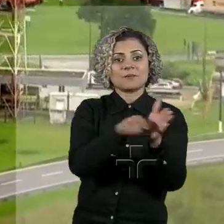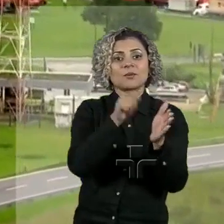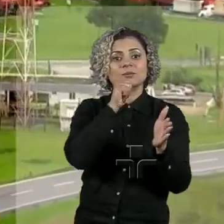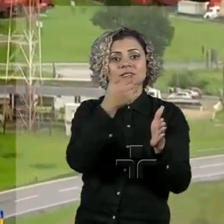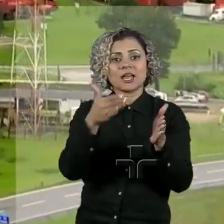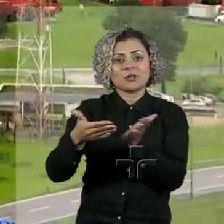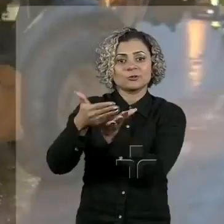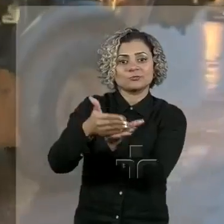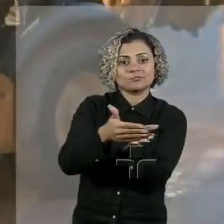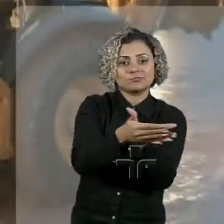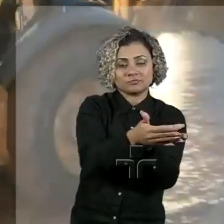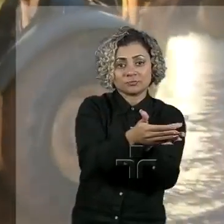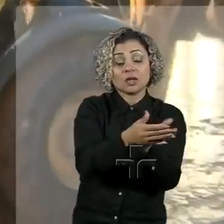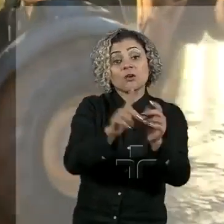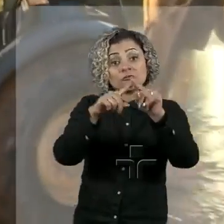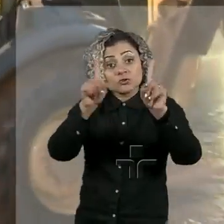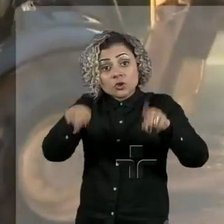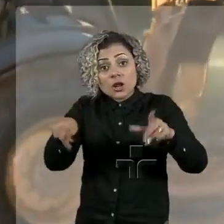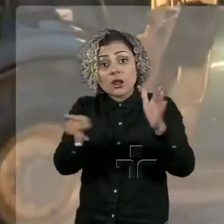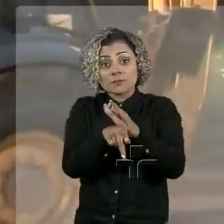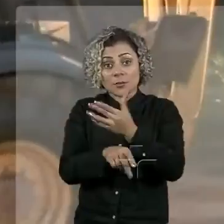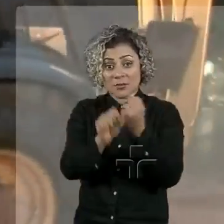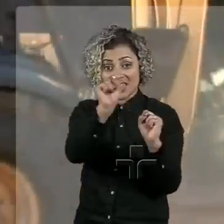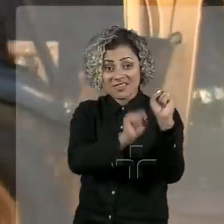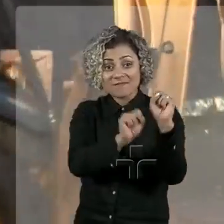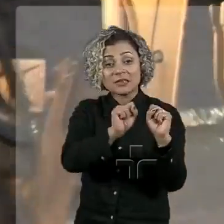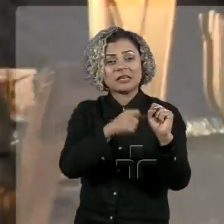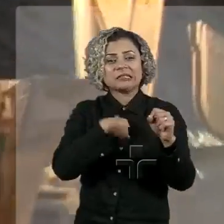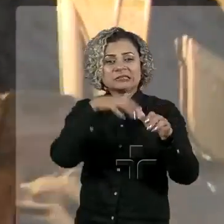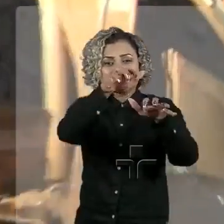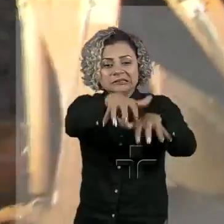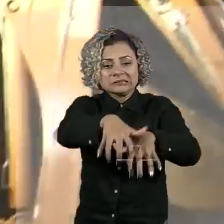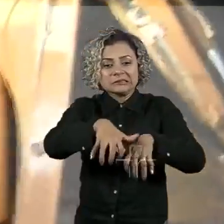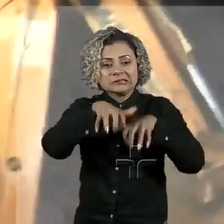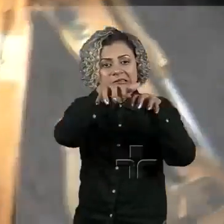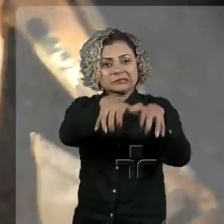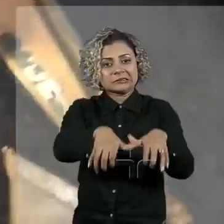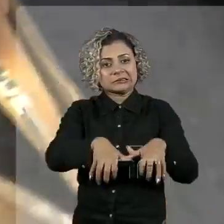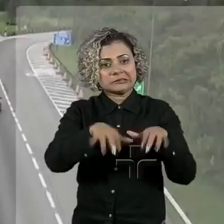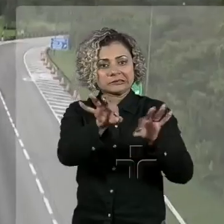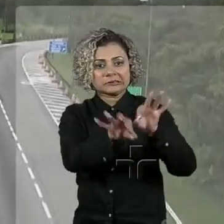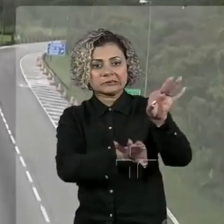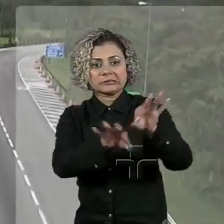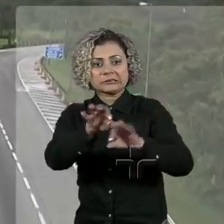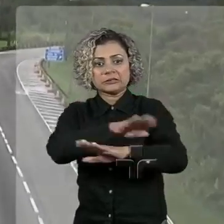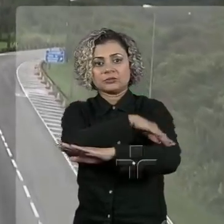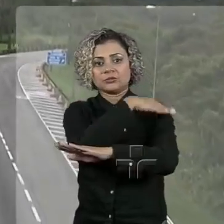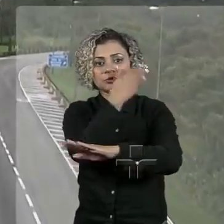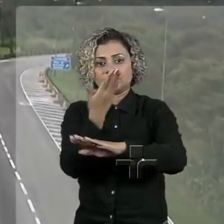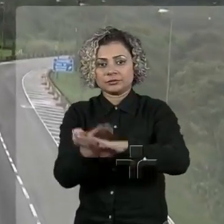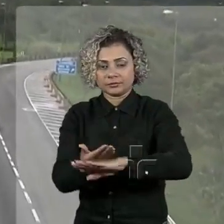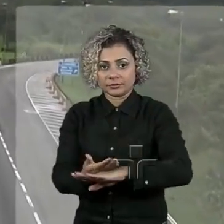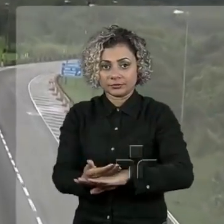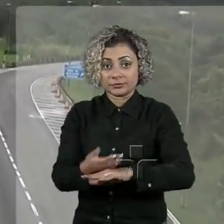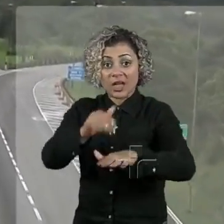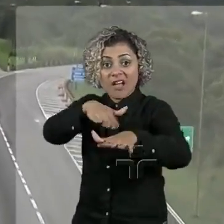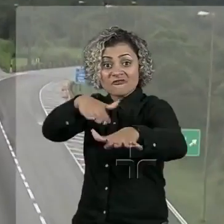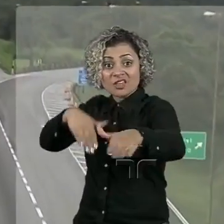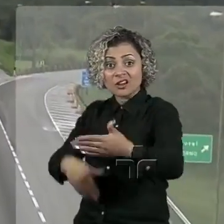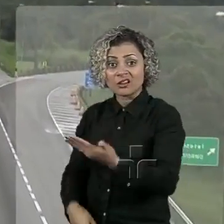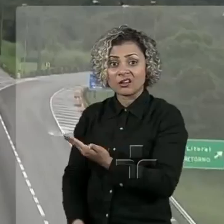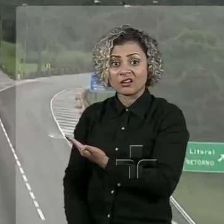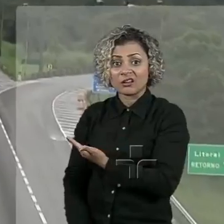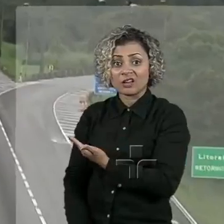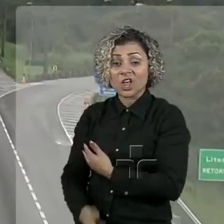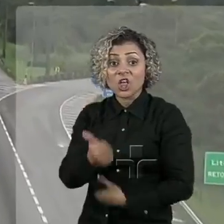Santos. Os funcionários da concessionária passaram o dia limpando os detritos no trecho atingido. A fila de veículos